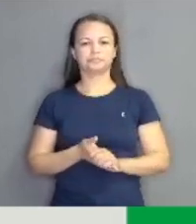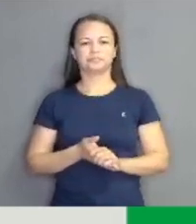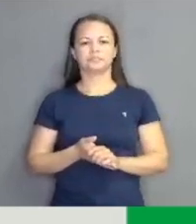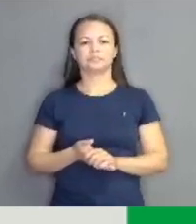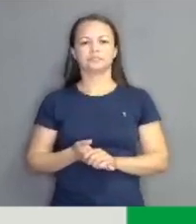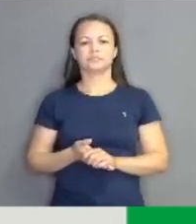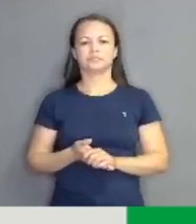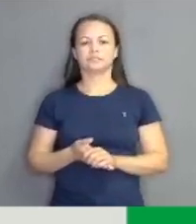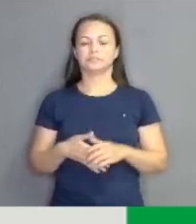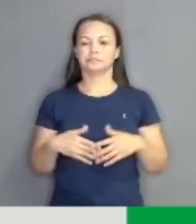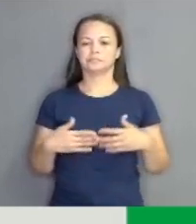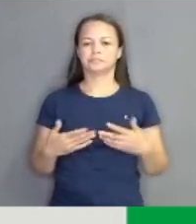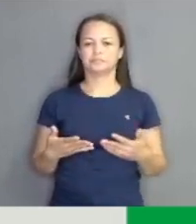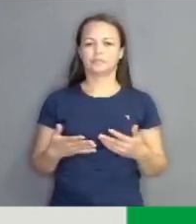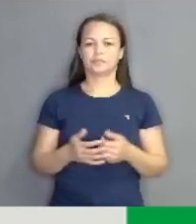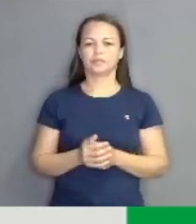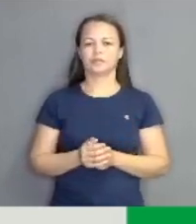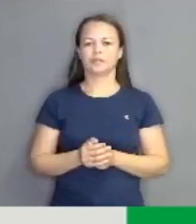Ó,